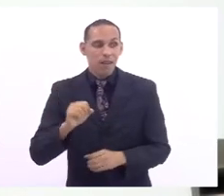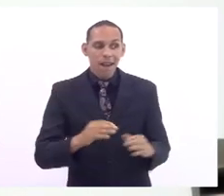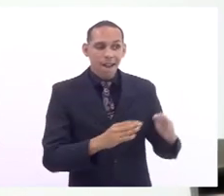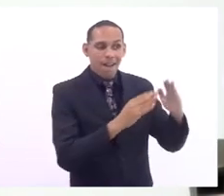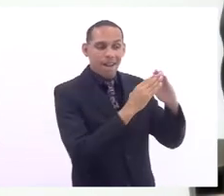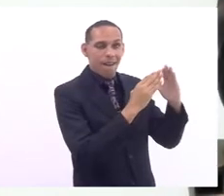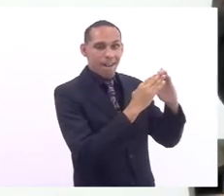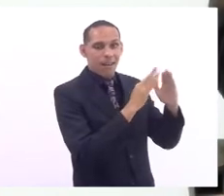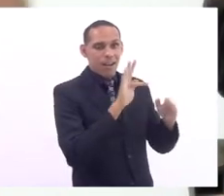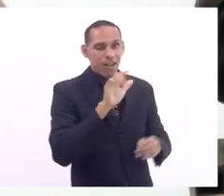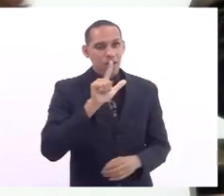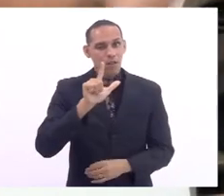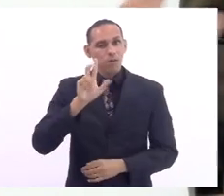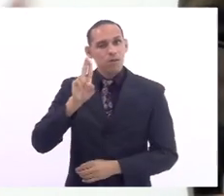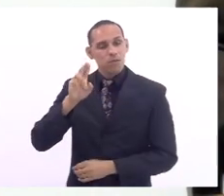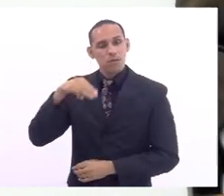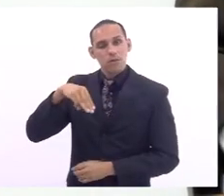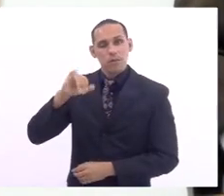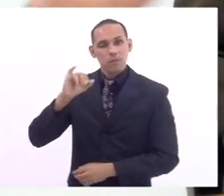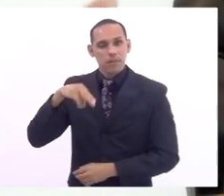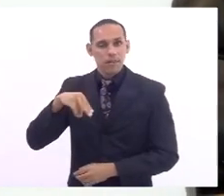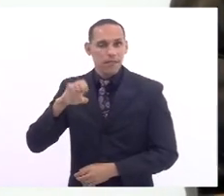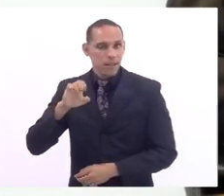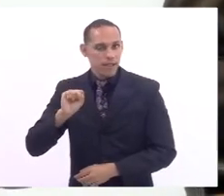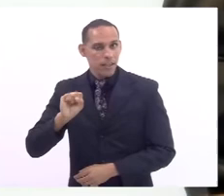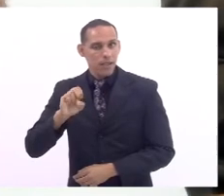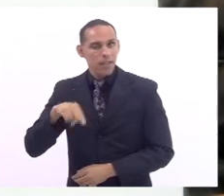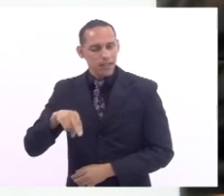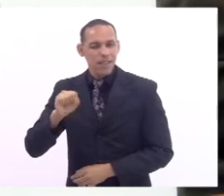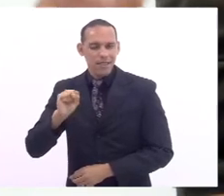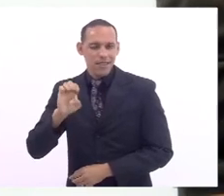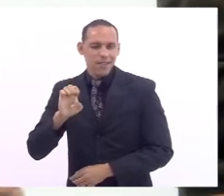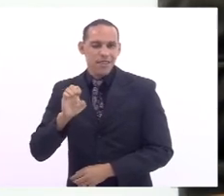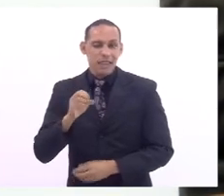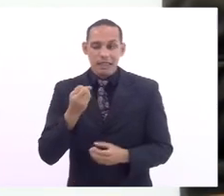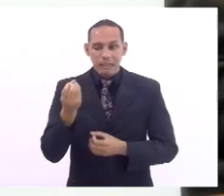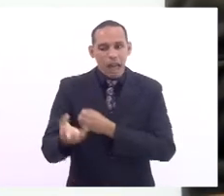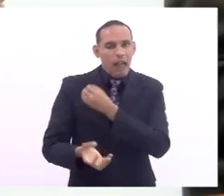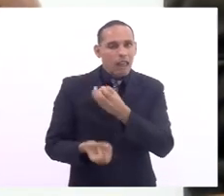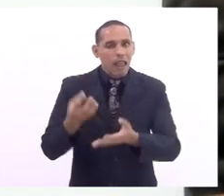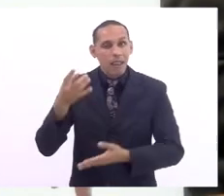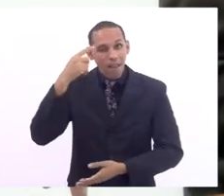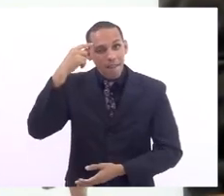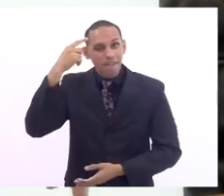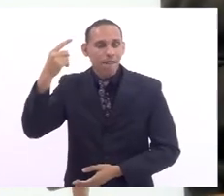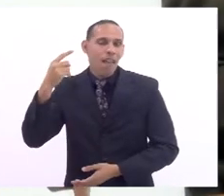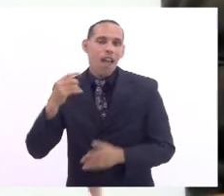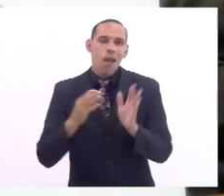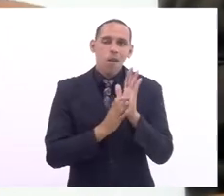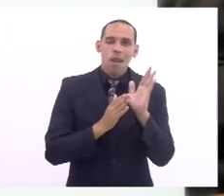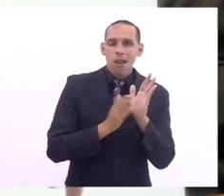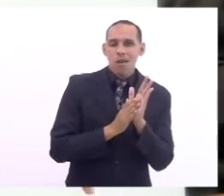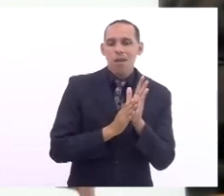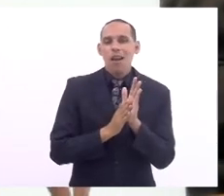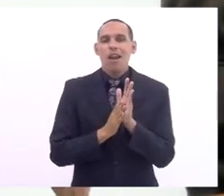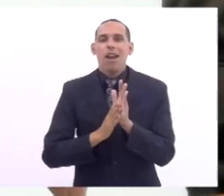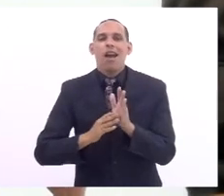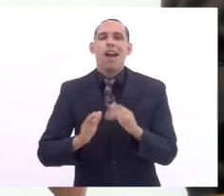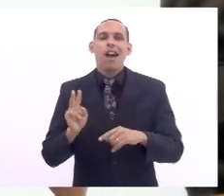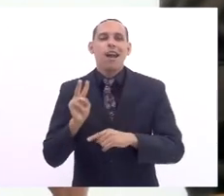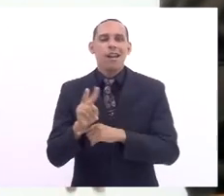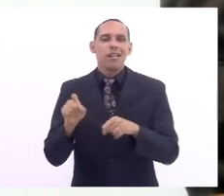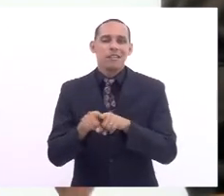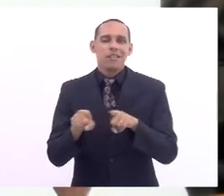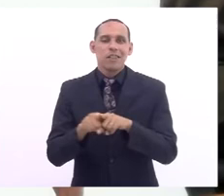de de muita das vezes contribuir com com ideias com proposições e sobretudo defendendo mais